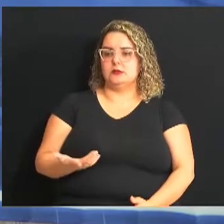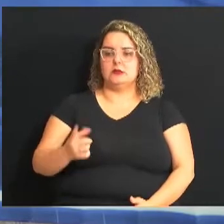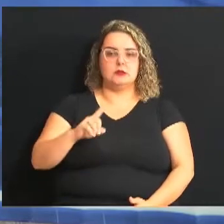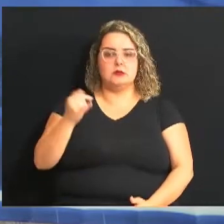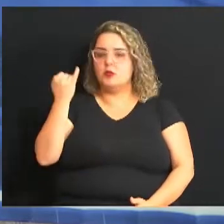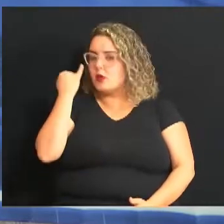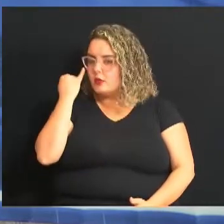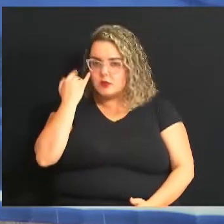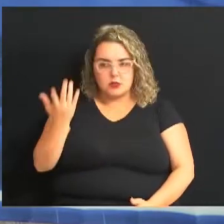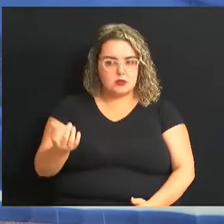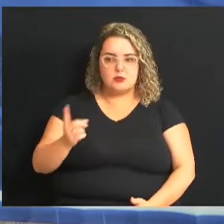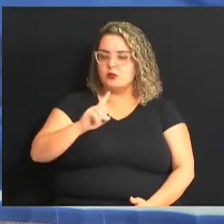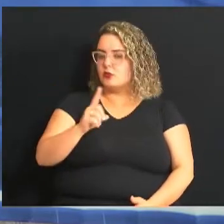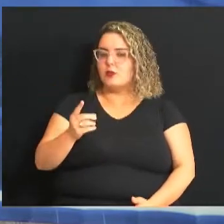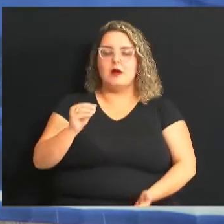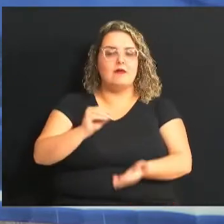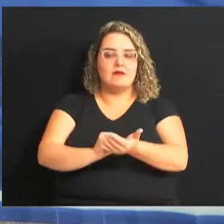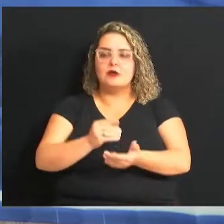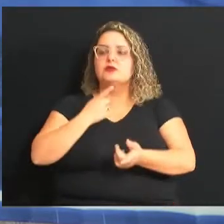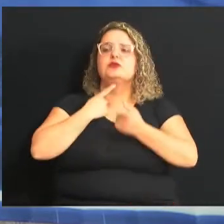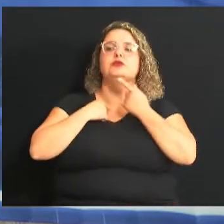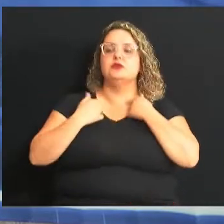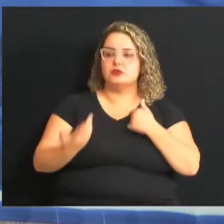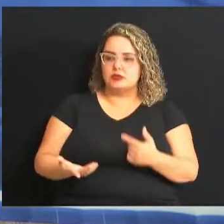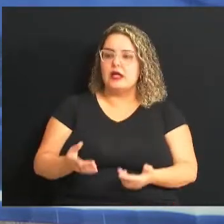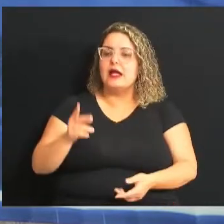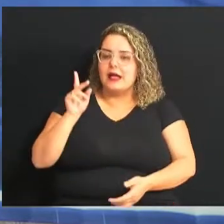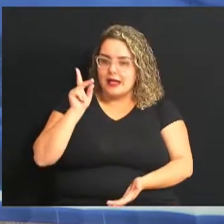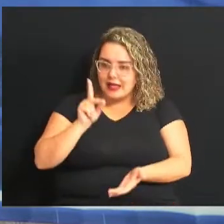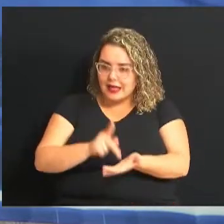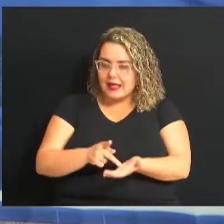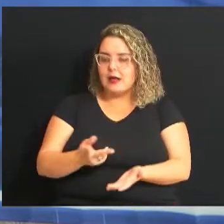não é falta de vontade, é realmente